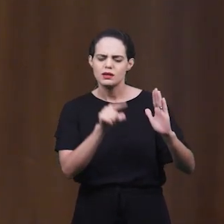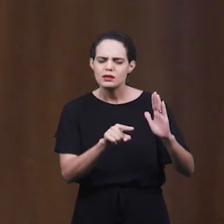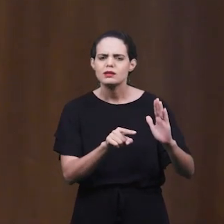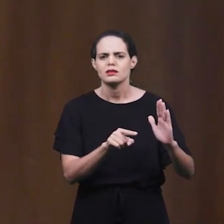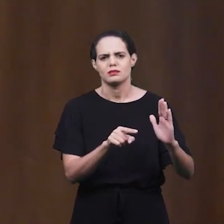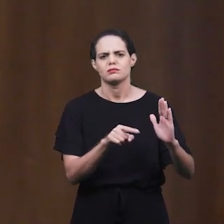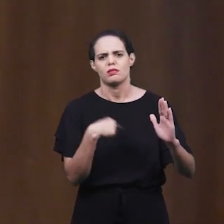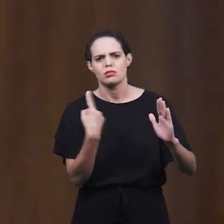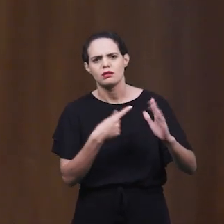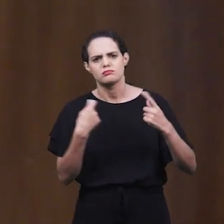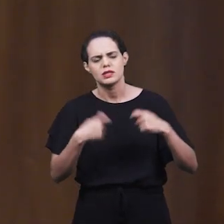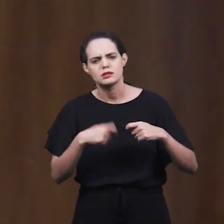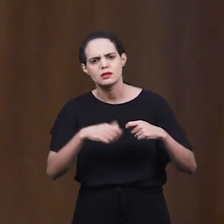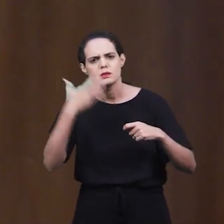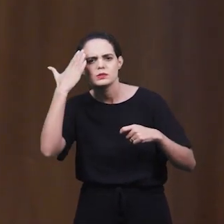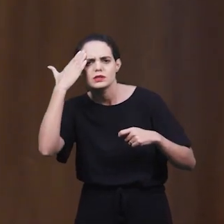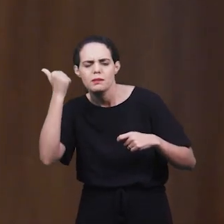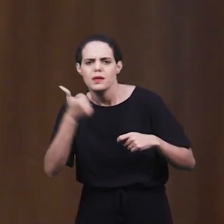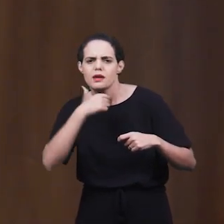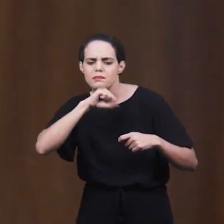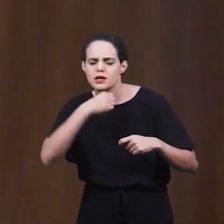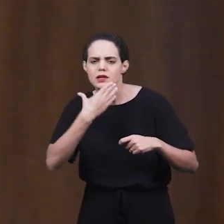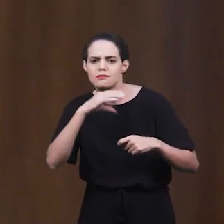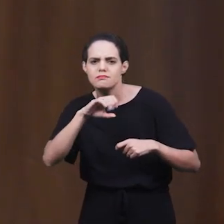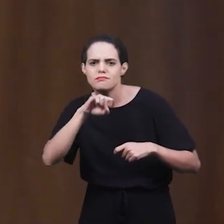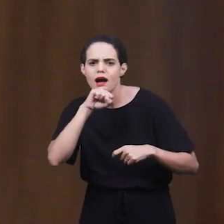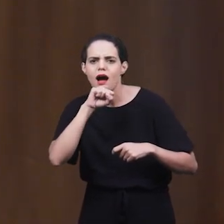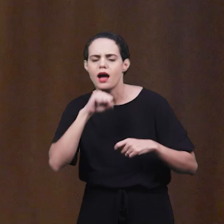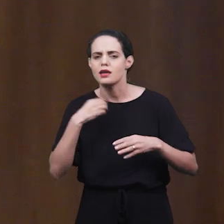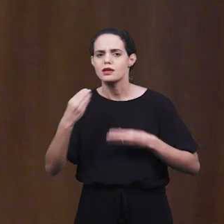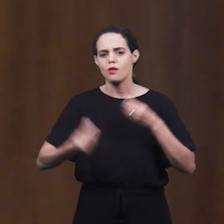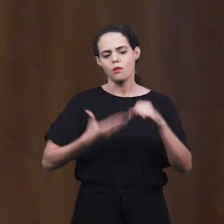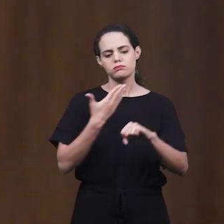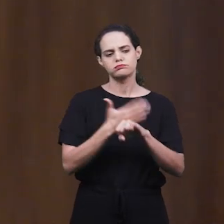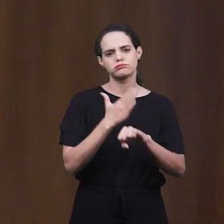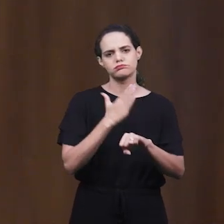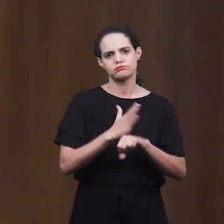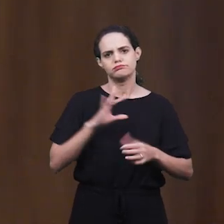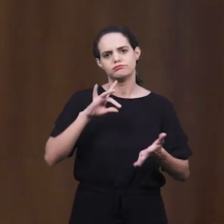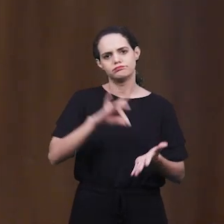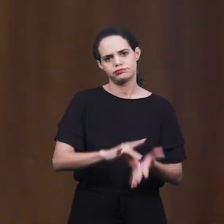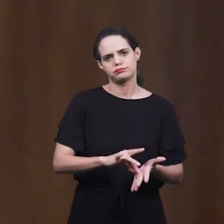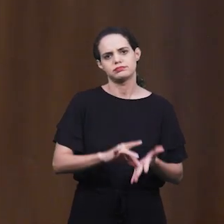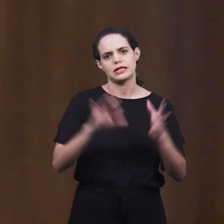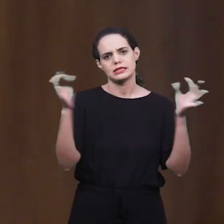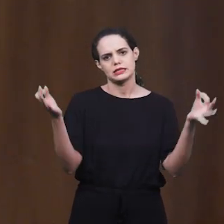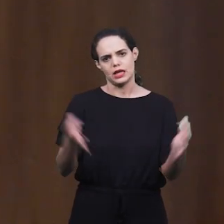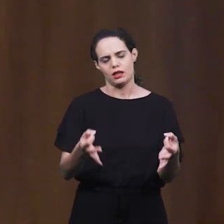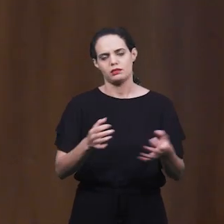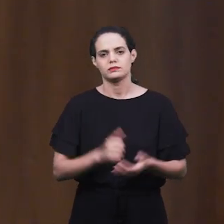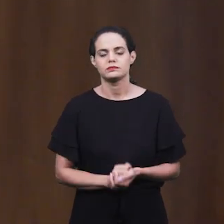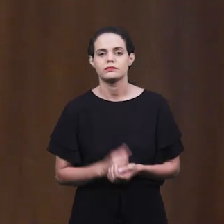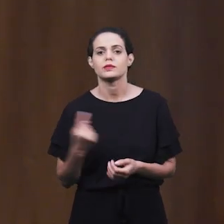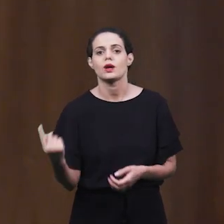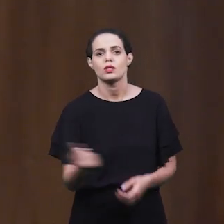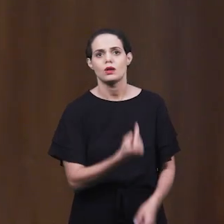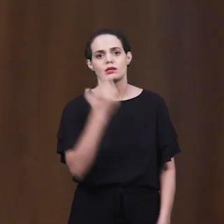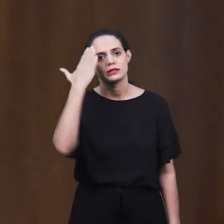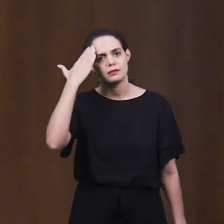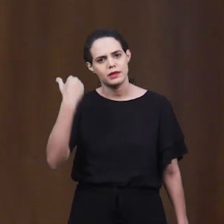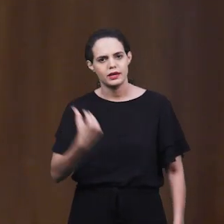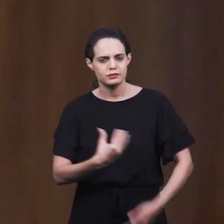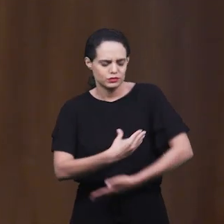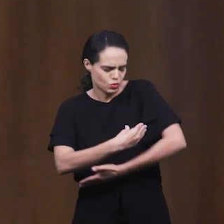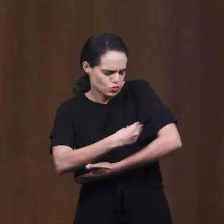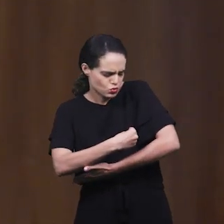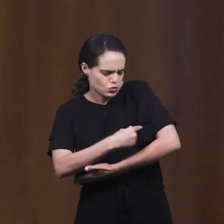de uma forma correta na vida dos nossos pequenos. Sabemos também que o aleitamento materno é de